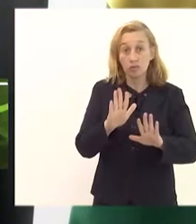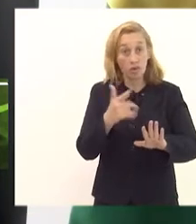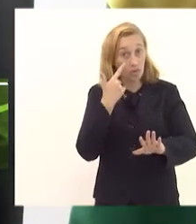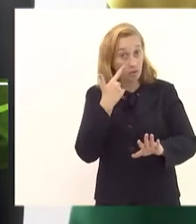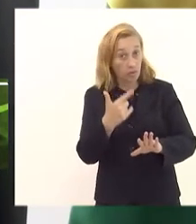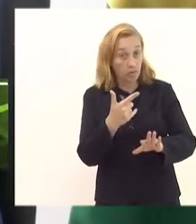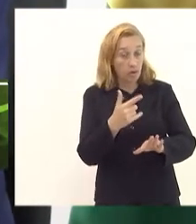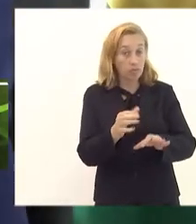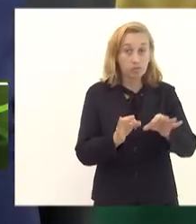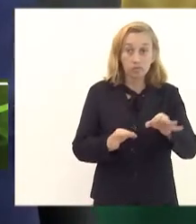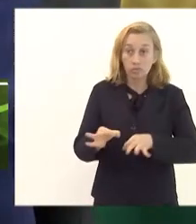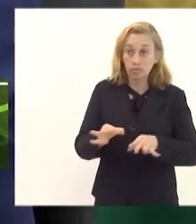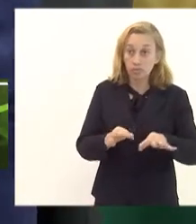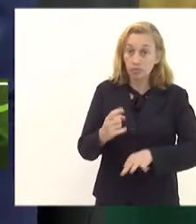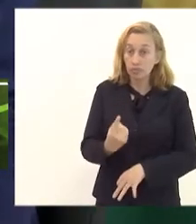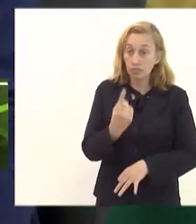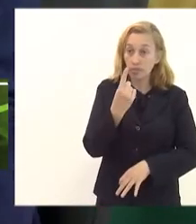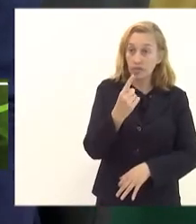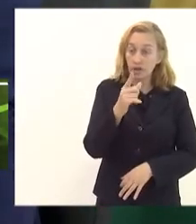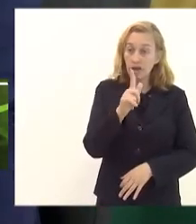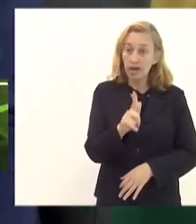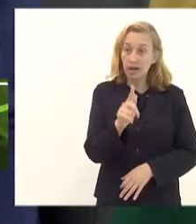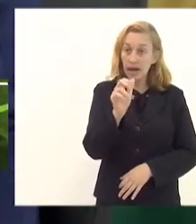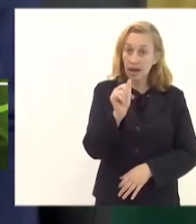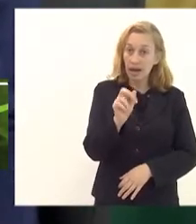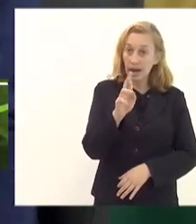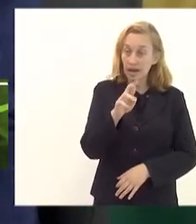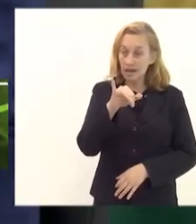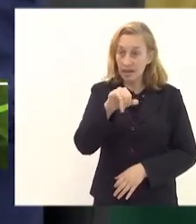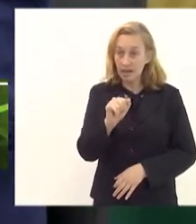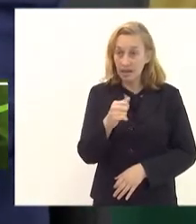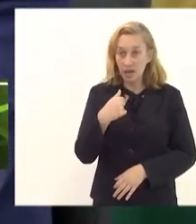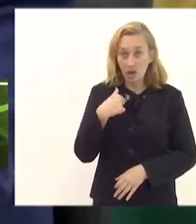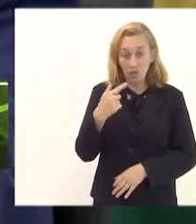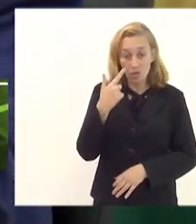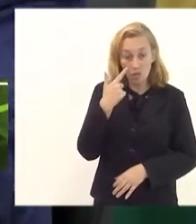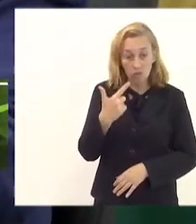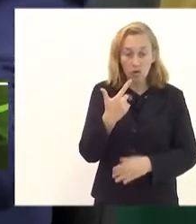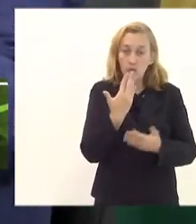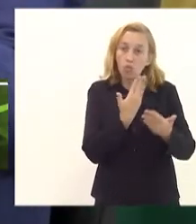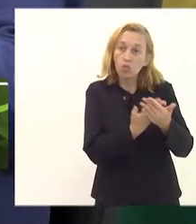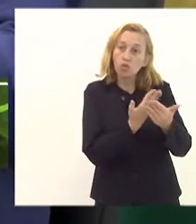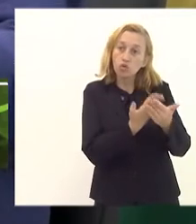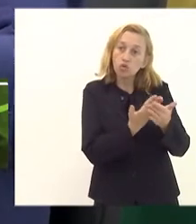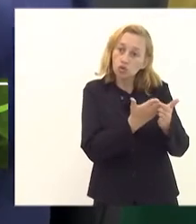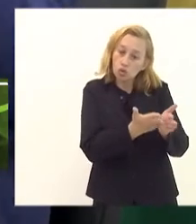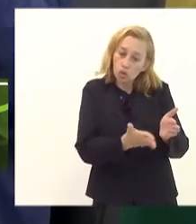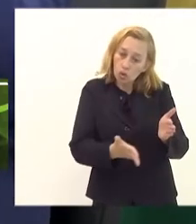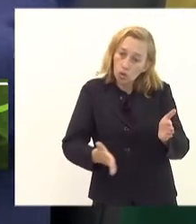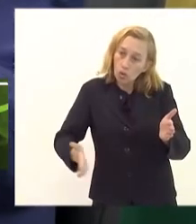uma galeria, quer dizer, eu vou apanhar o histórico de 50 anos, digamos